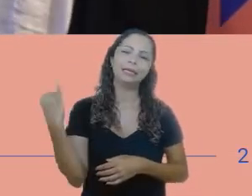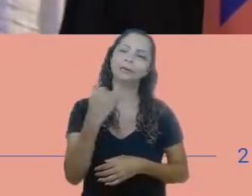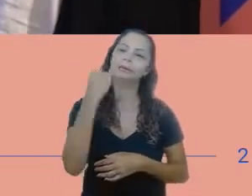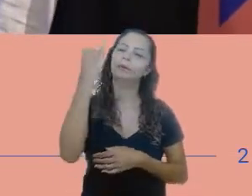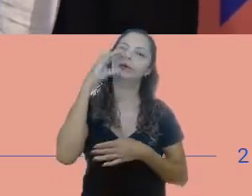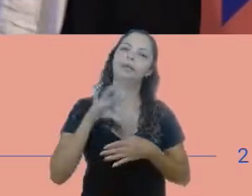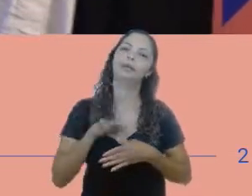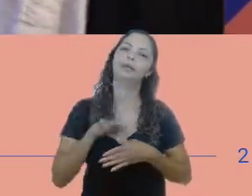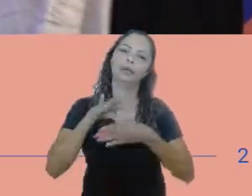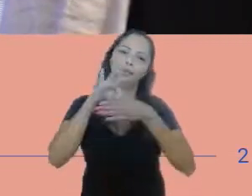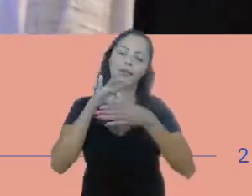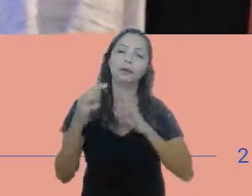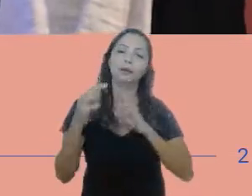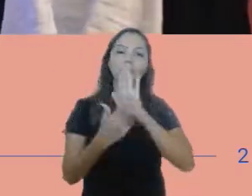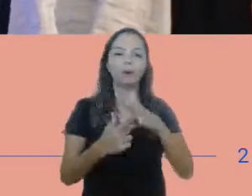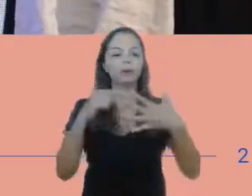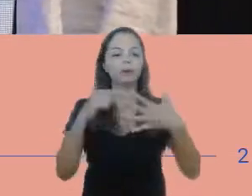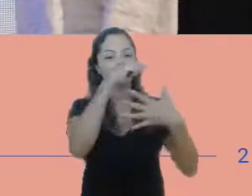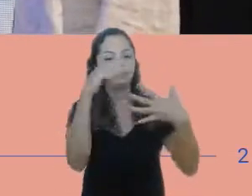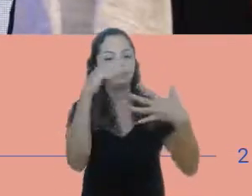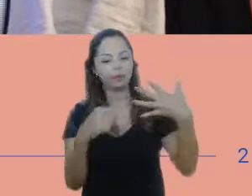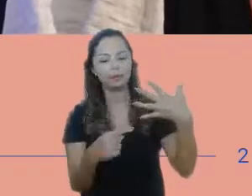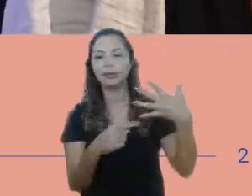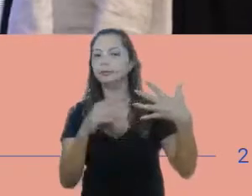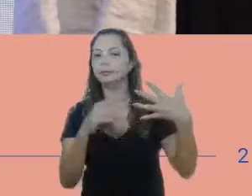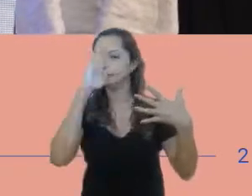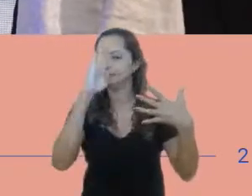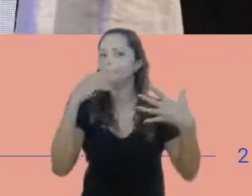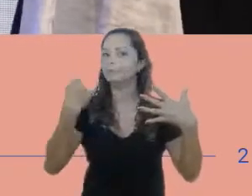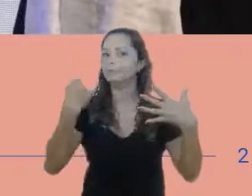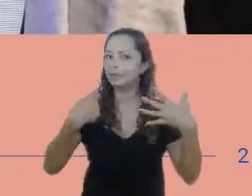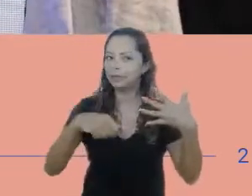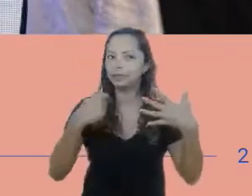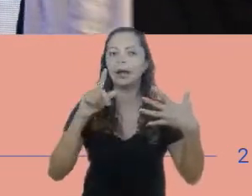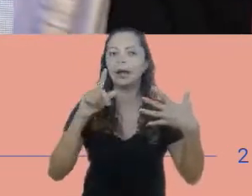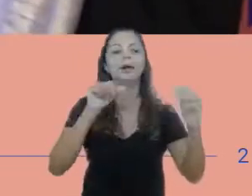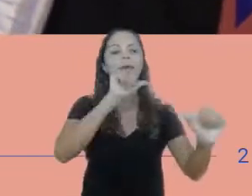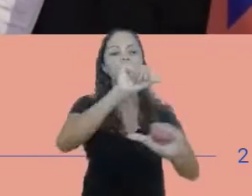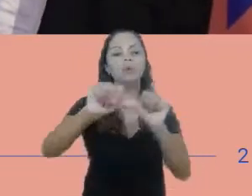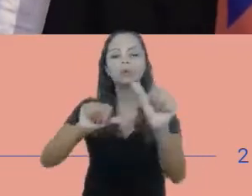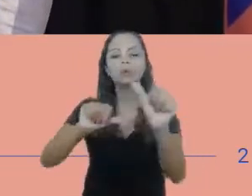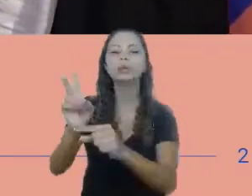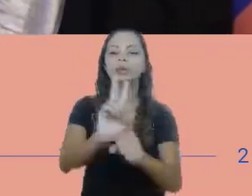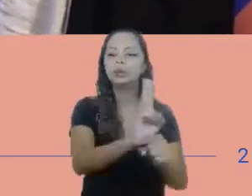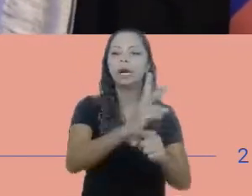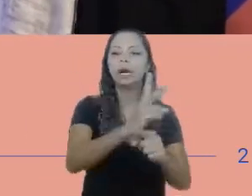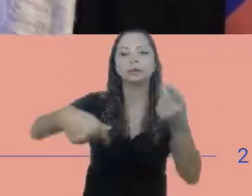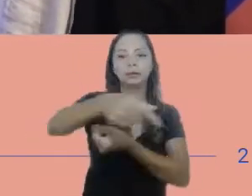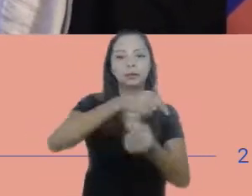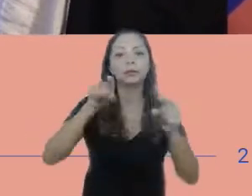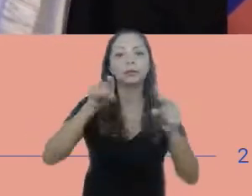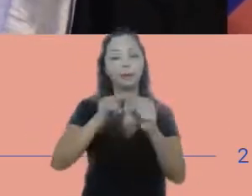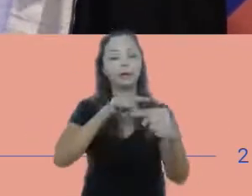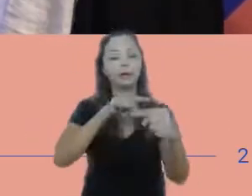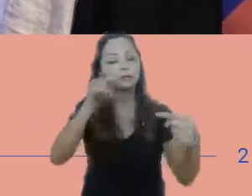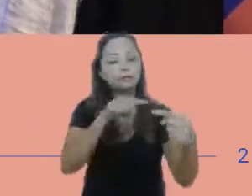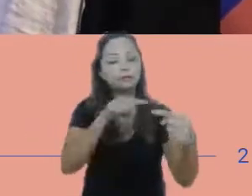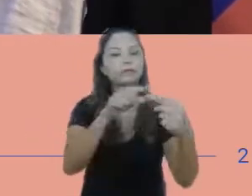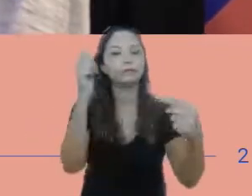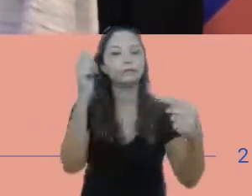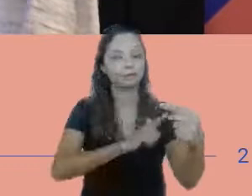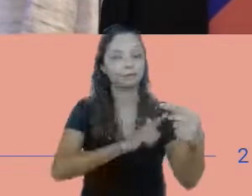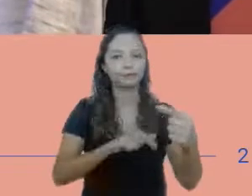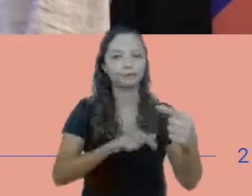necessárias para essa mudança cultural de governança de e o segundo. É você ir em